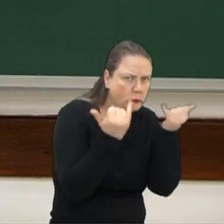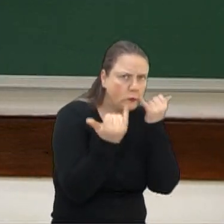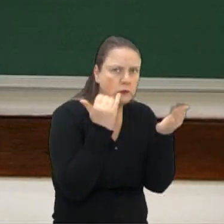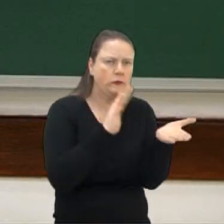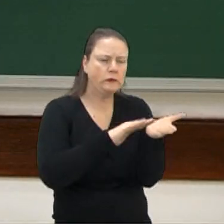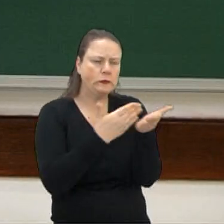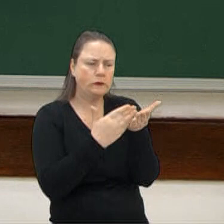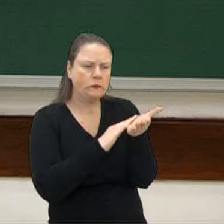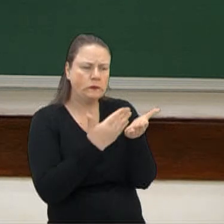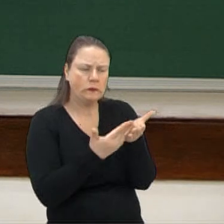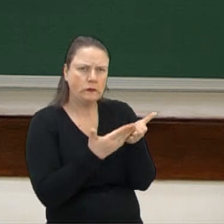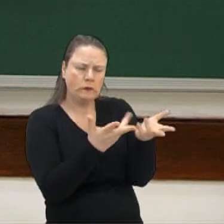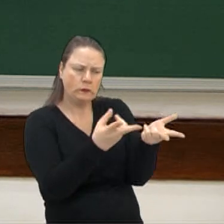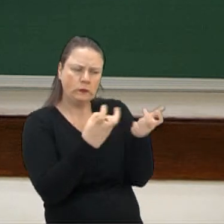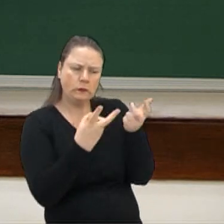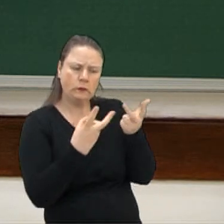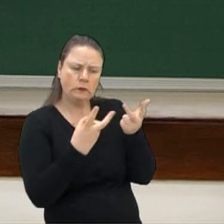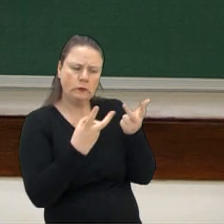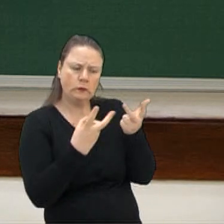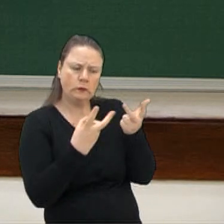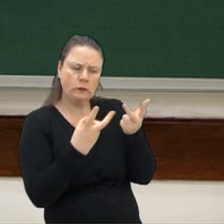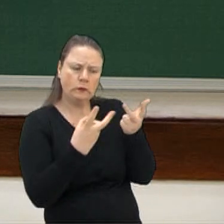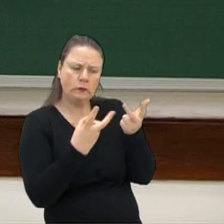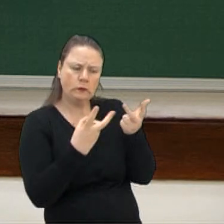nós falamos sobre questão objetiva?